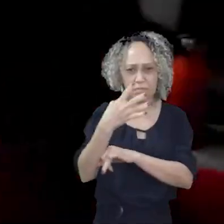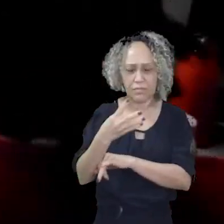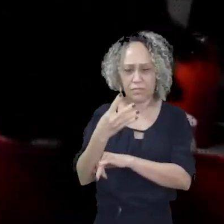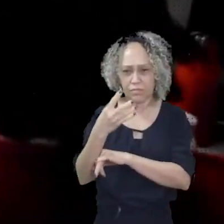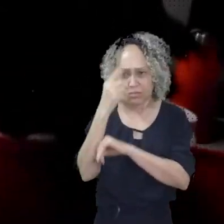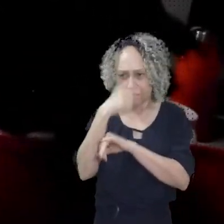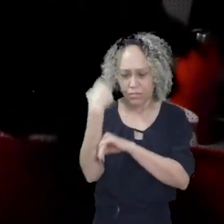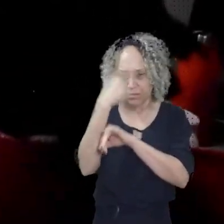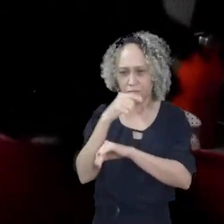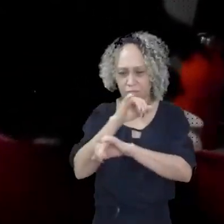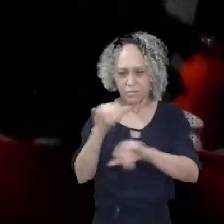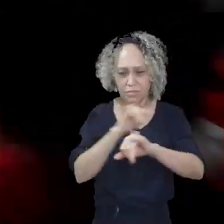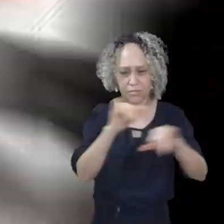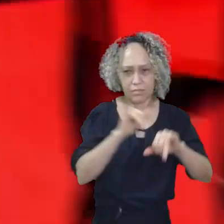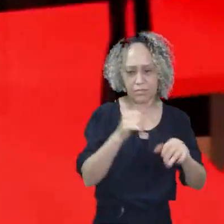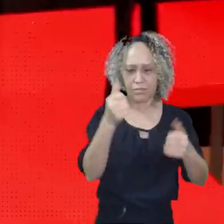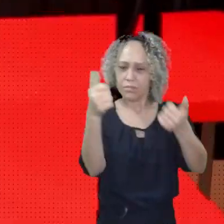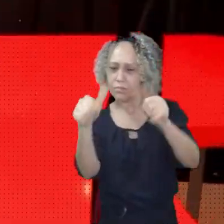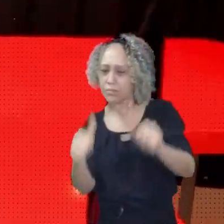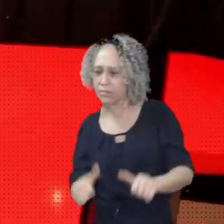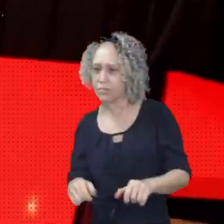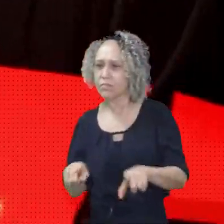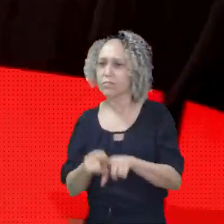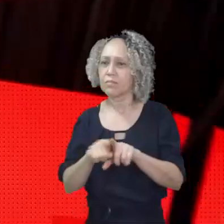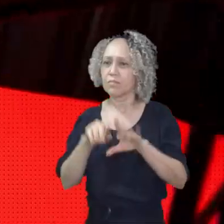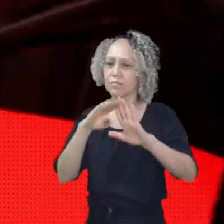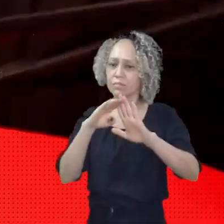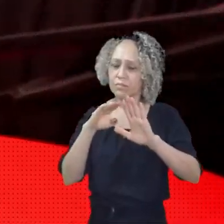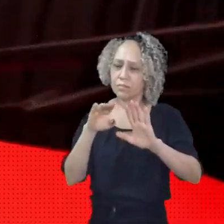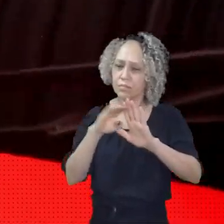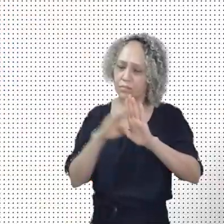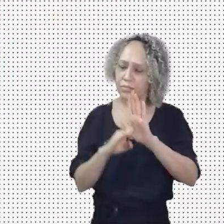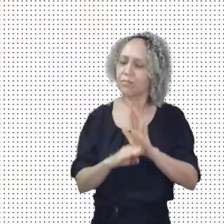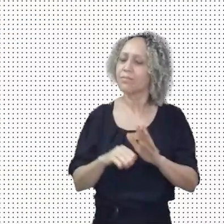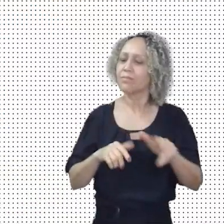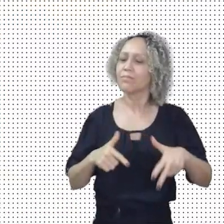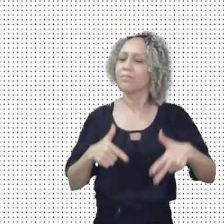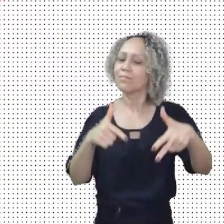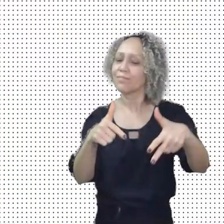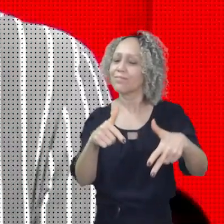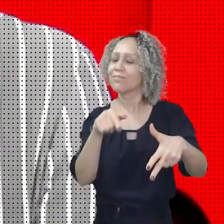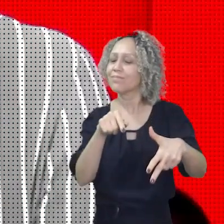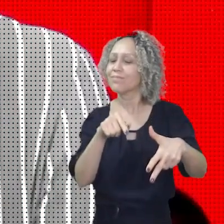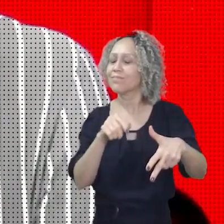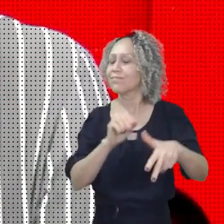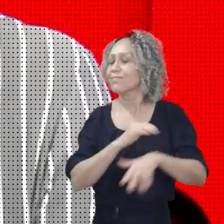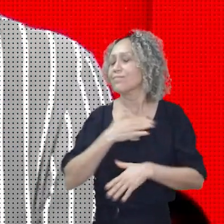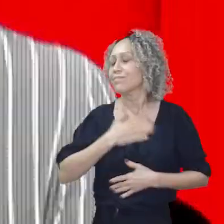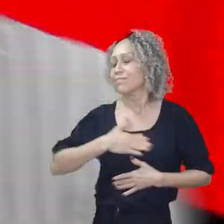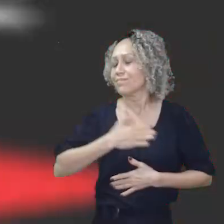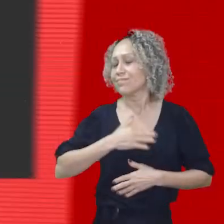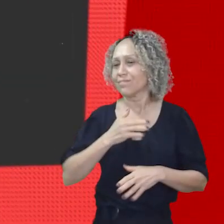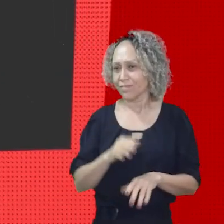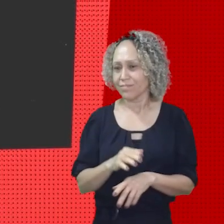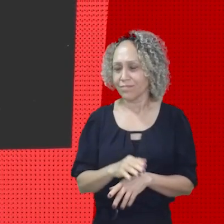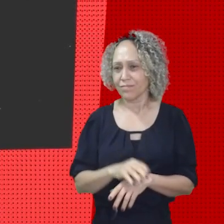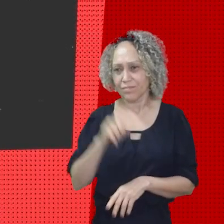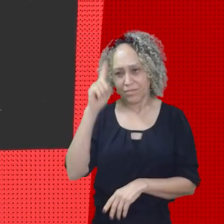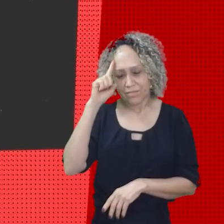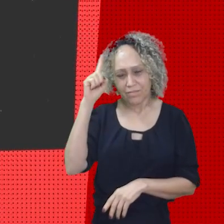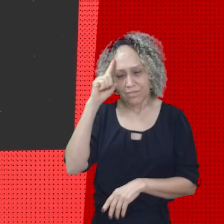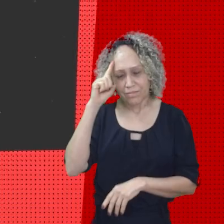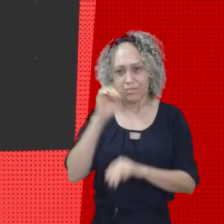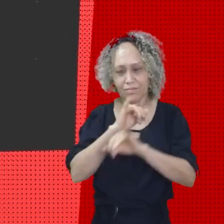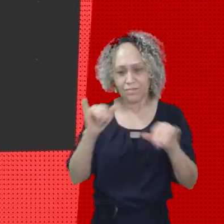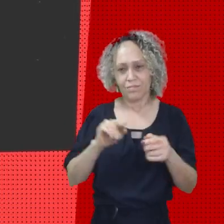as últimas notícias, análises e a programação que a militância tanto espera. Programas diários como Notícias do